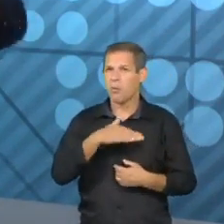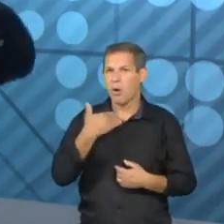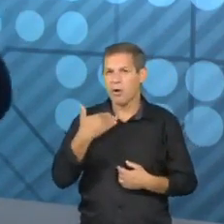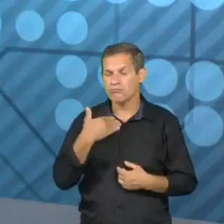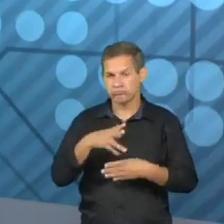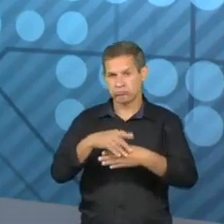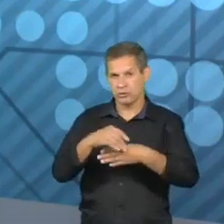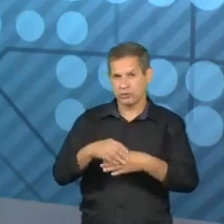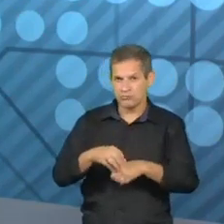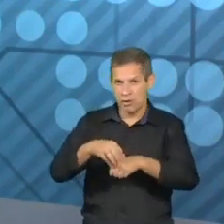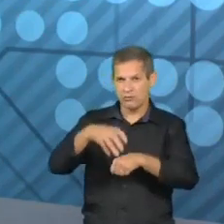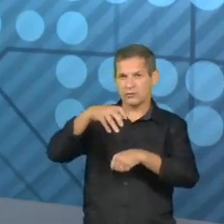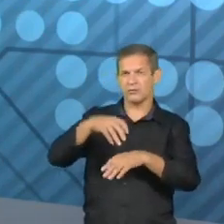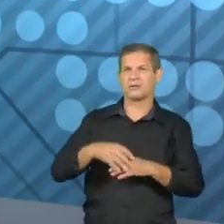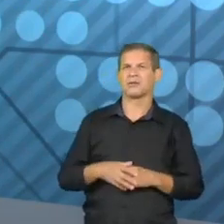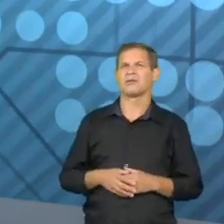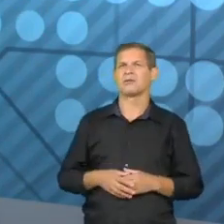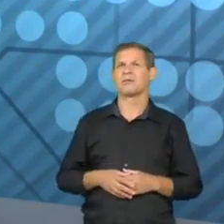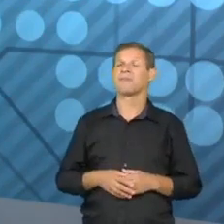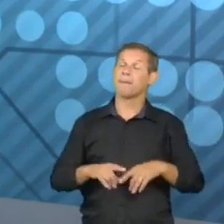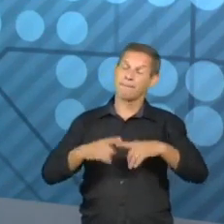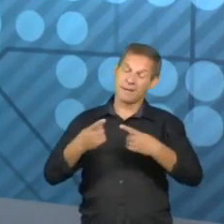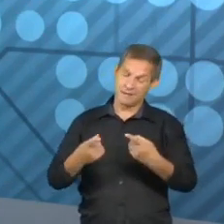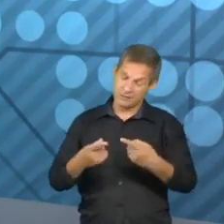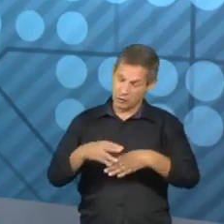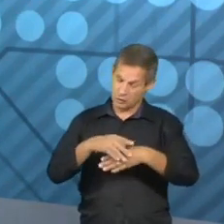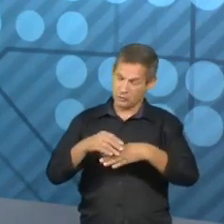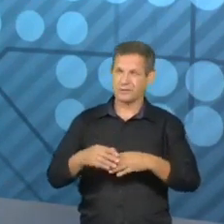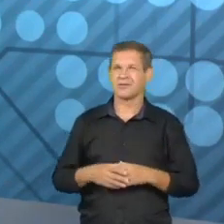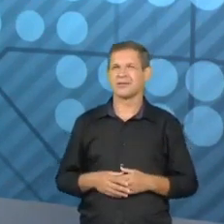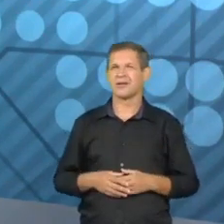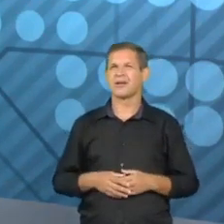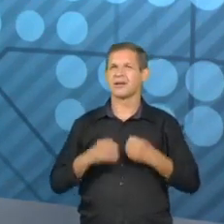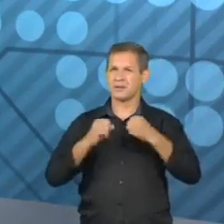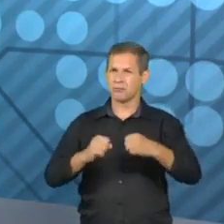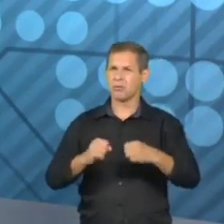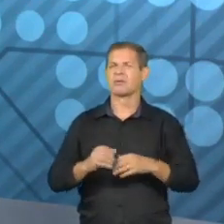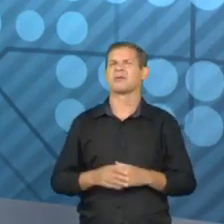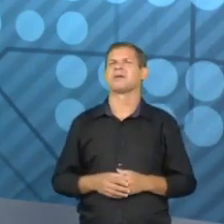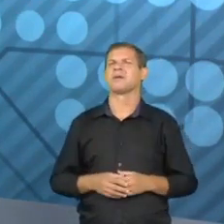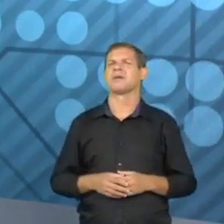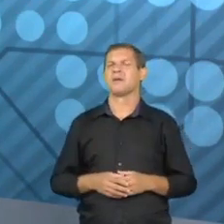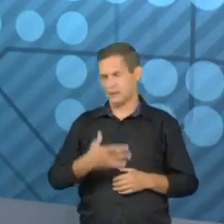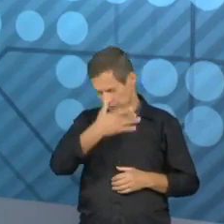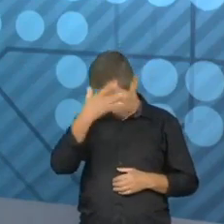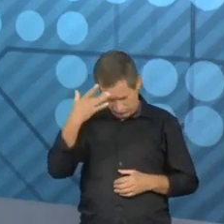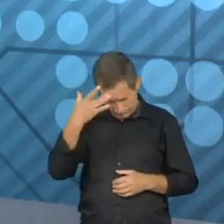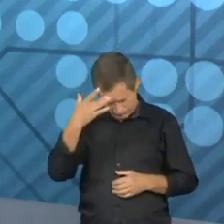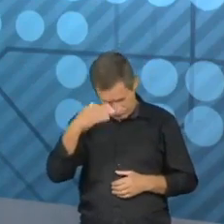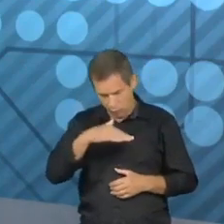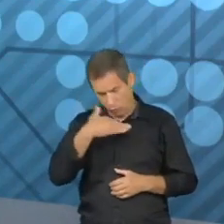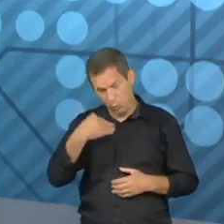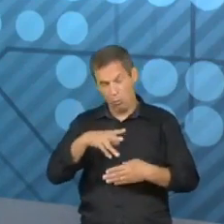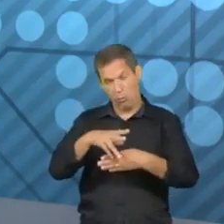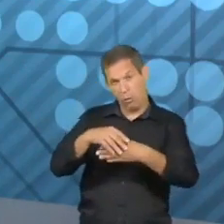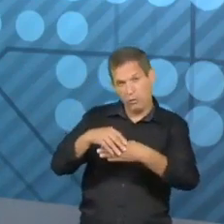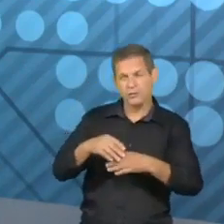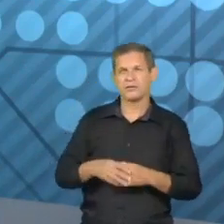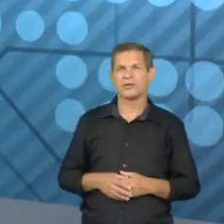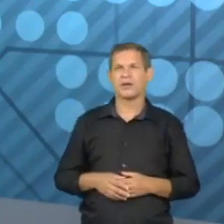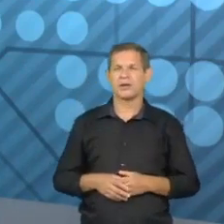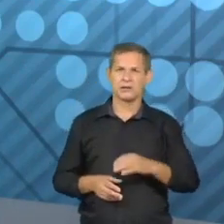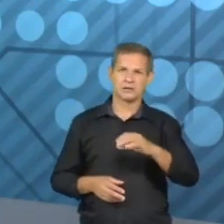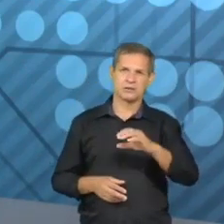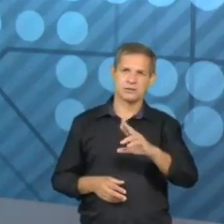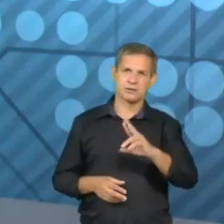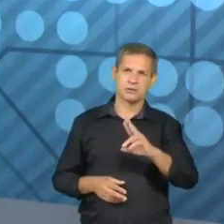por doenças infectocontagiosas e doenças que podem, e pessoas que podem vir ao óbito por doenças